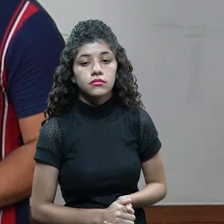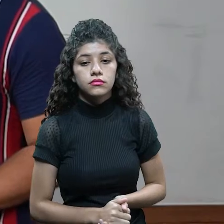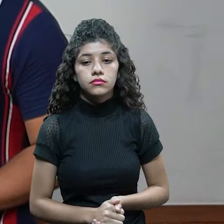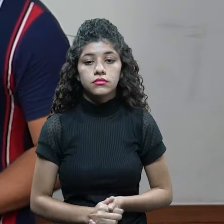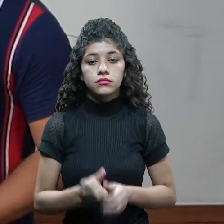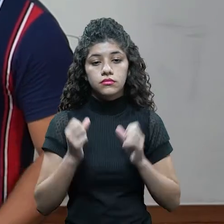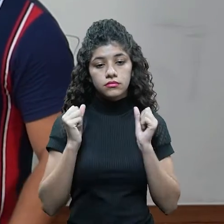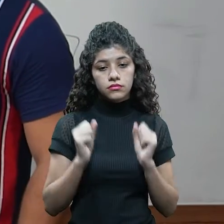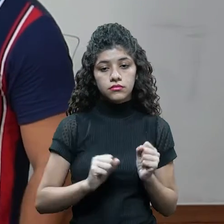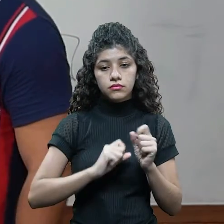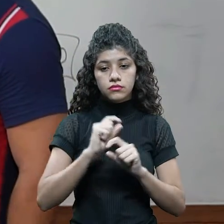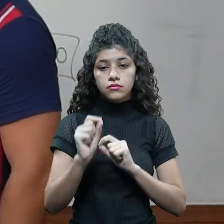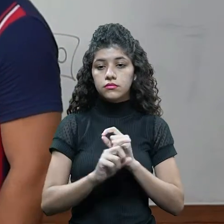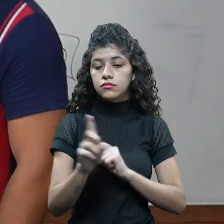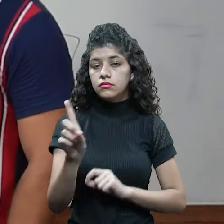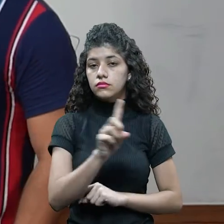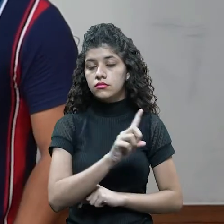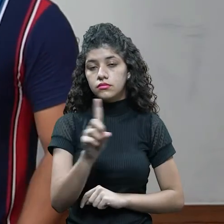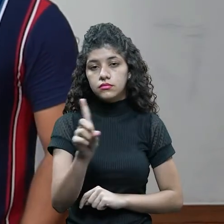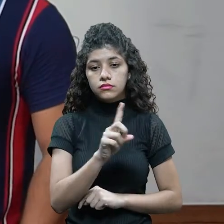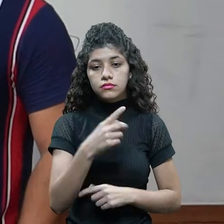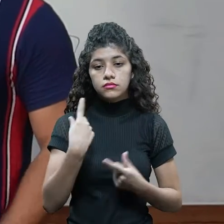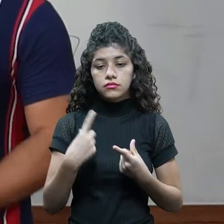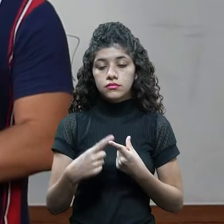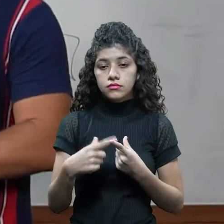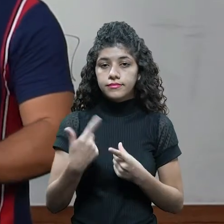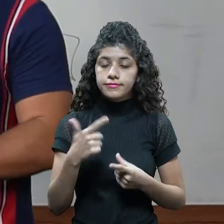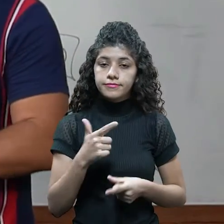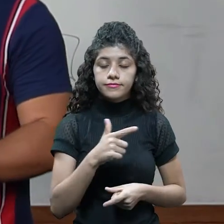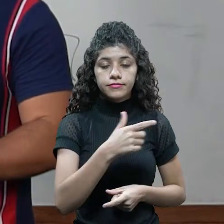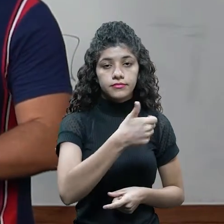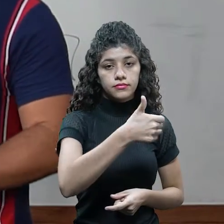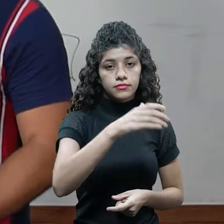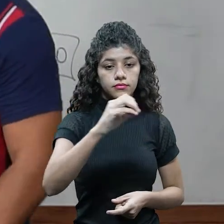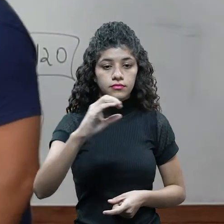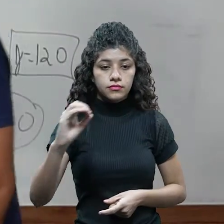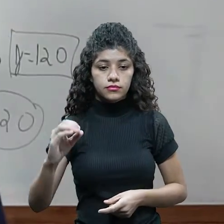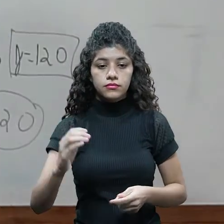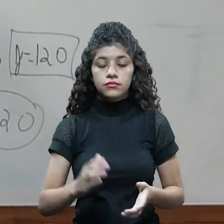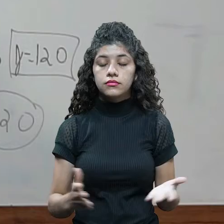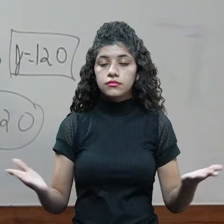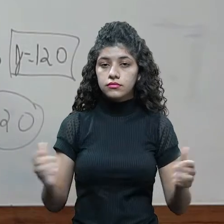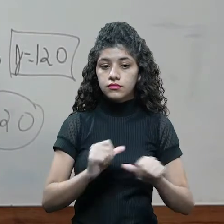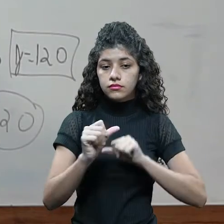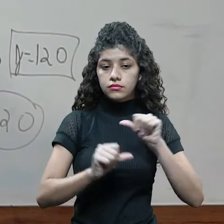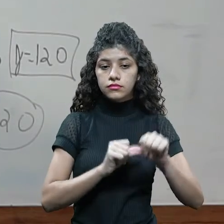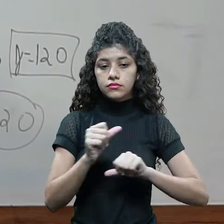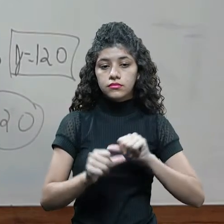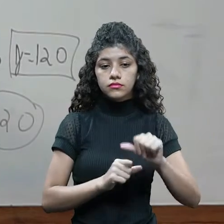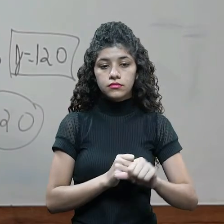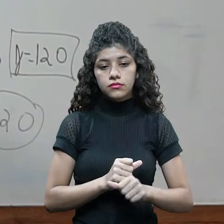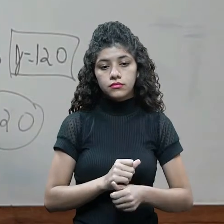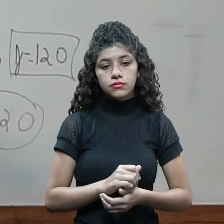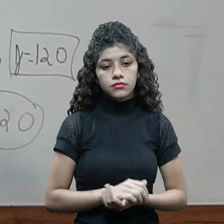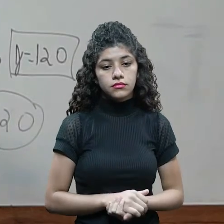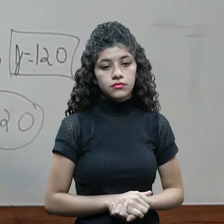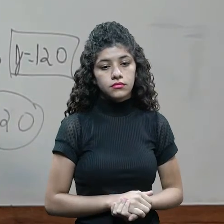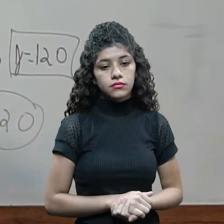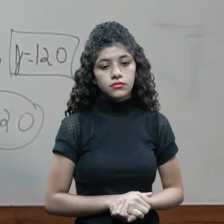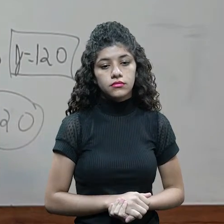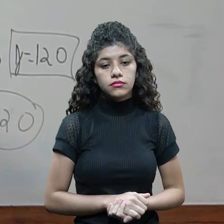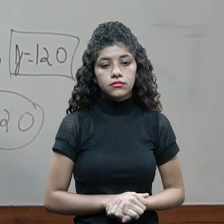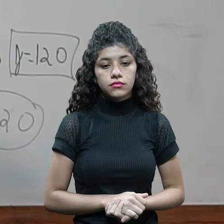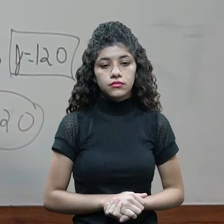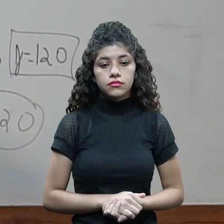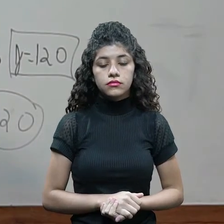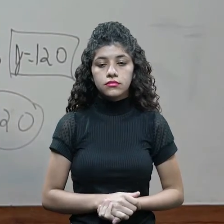décimos. Eu posso falar que 6 décimos é 6 sobre 100? Não, porque eu não tenho denominador igual a 100. Eu tenho que transformar esse 10 em 100. O que